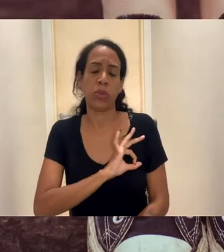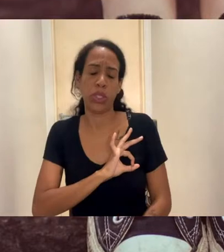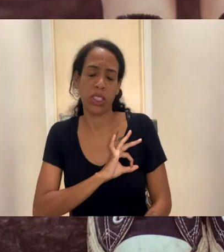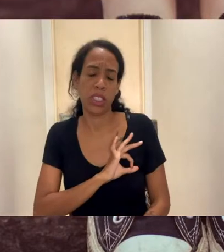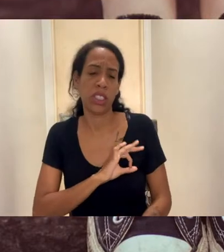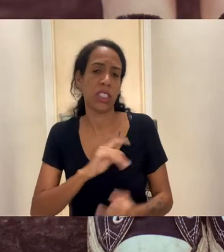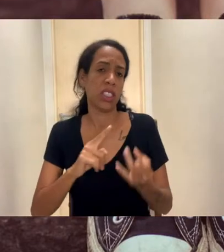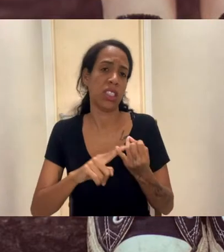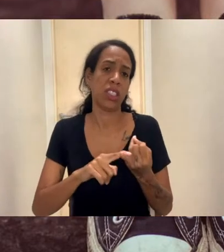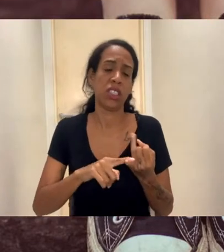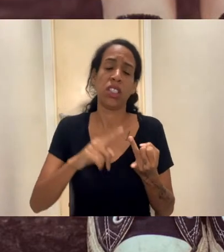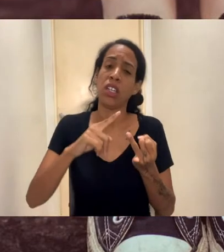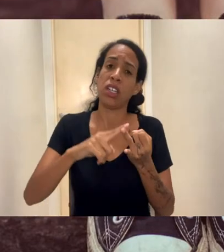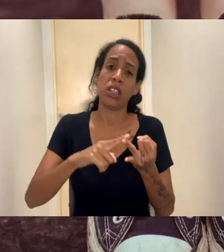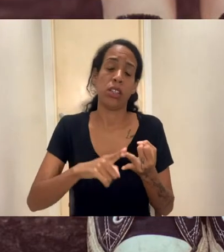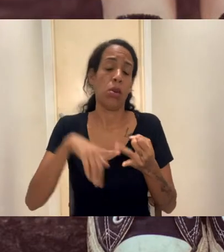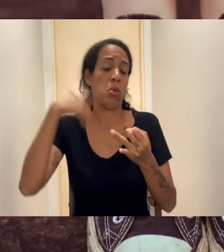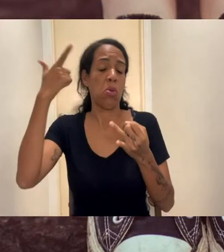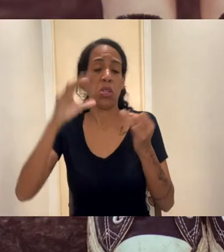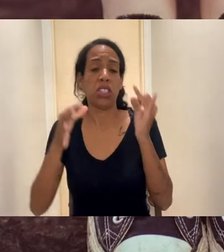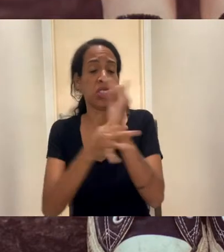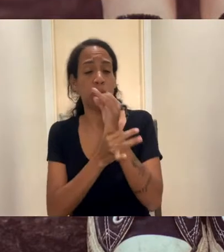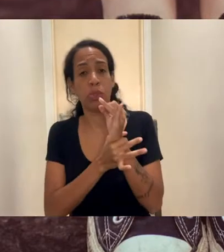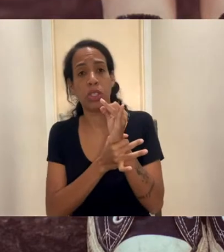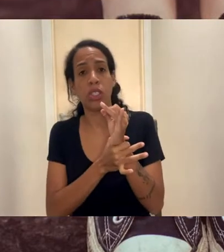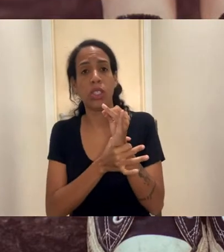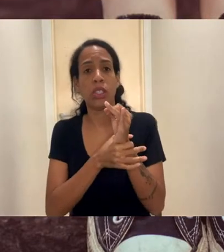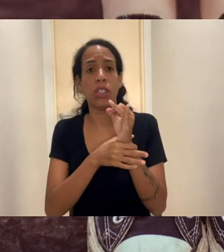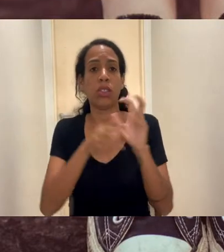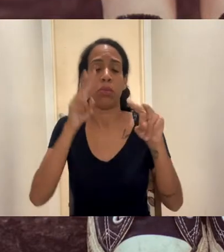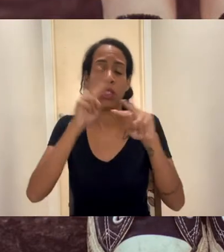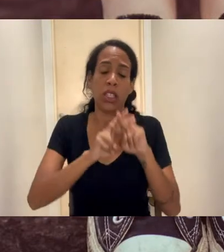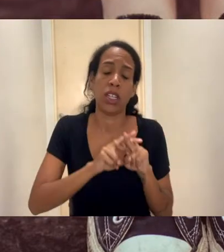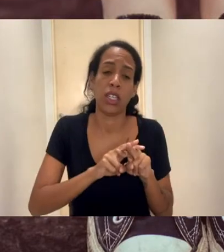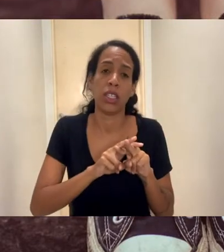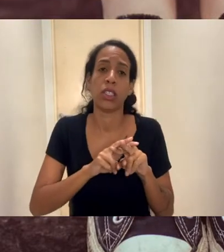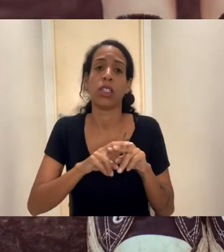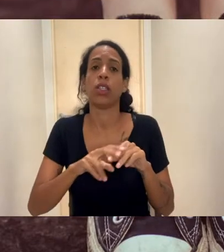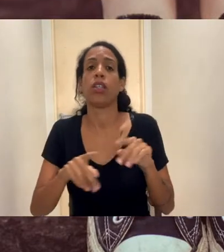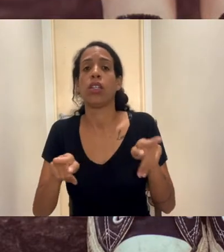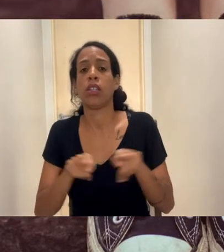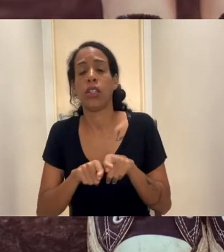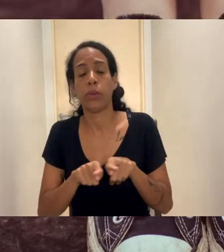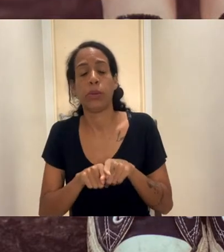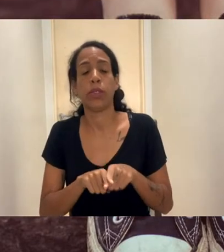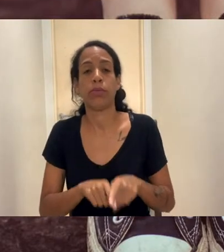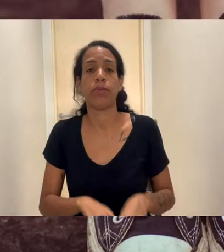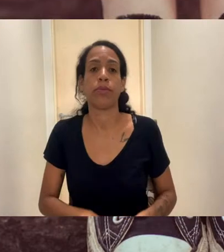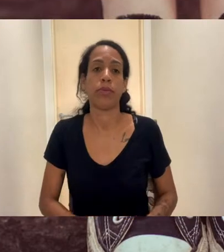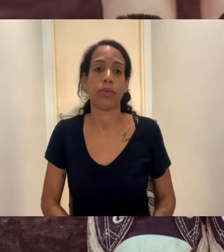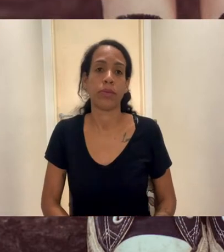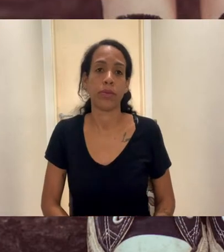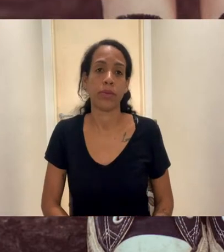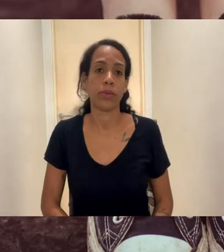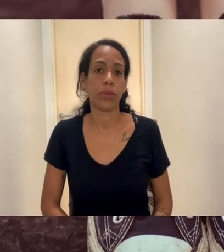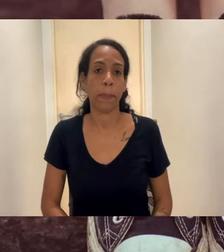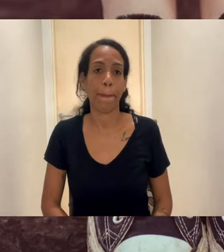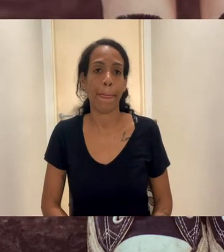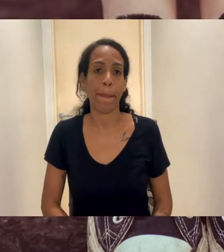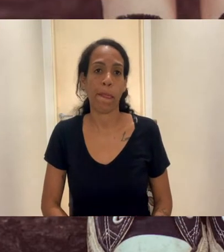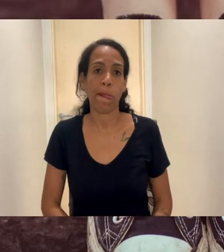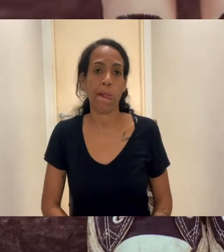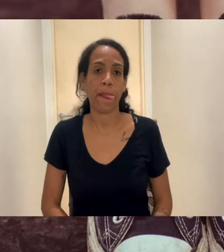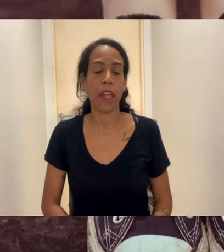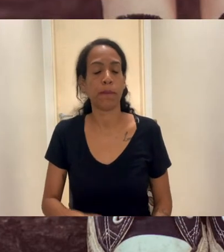né? Dos agentes de segurança do sistema prisional, dos agentes socioeducativos, né? Por